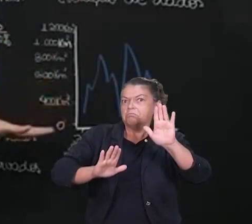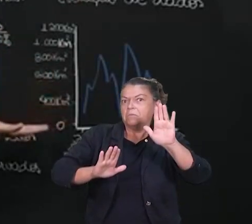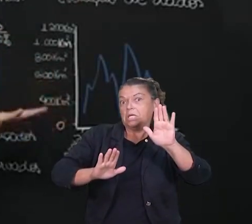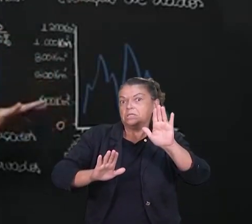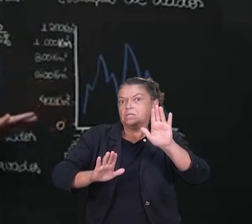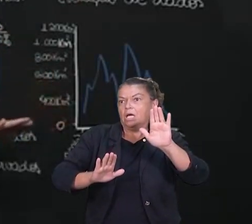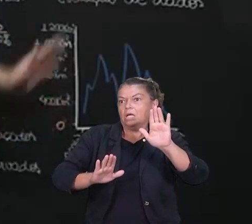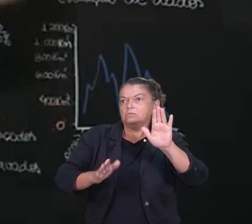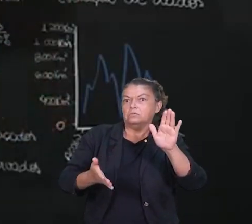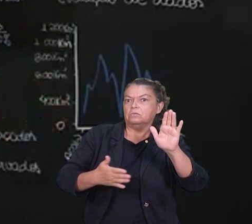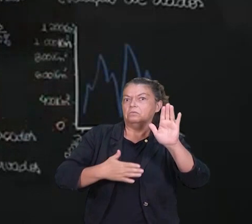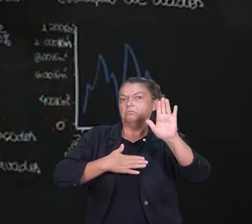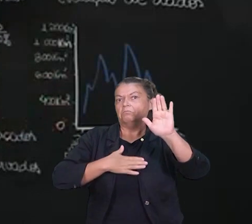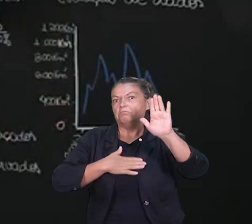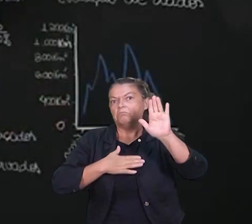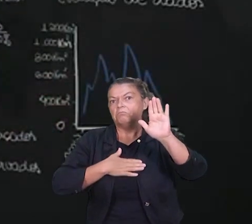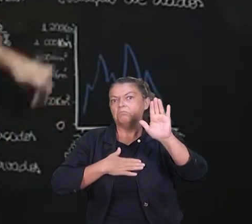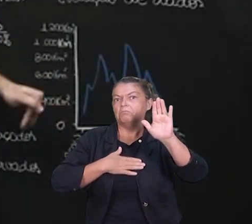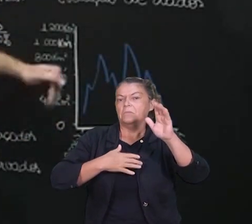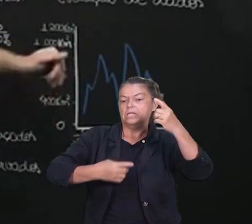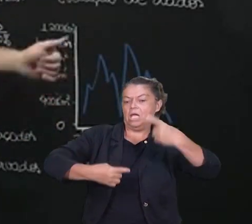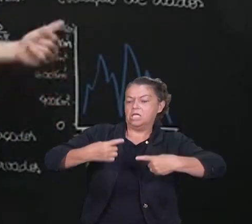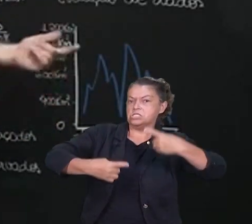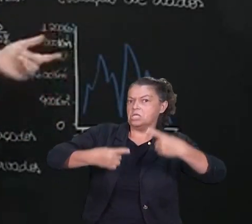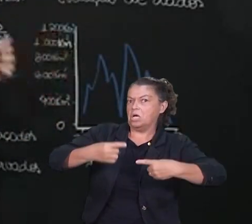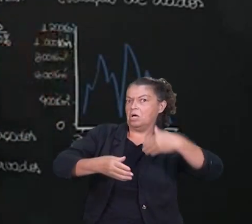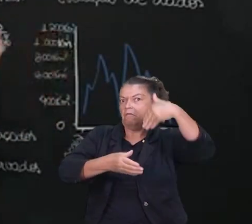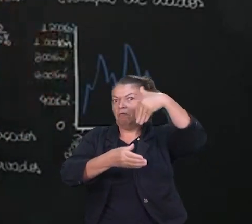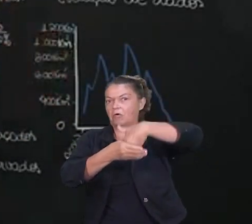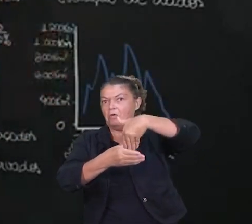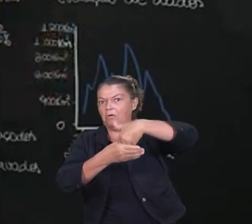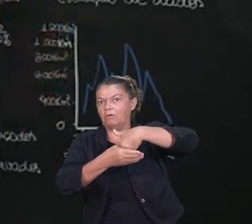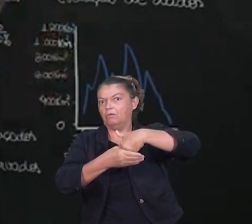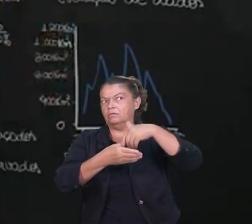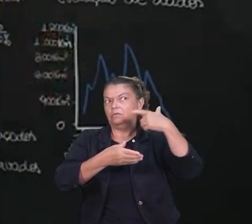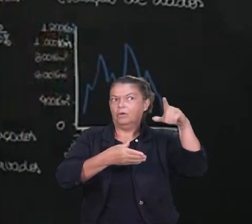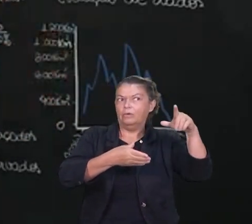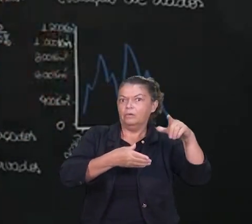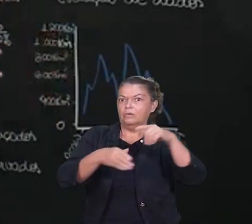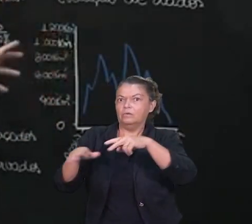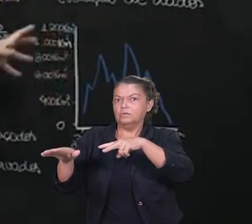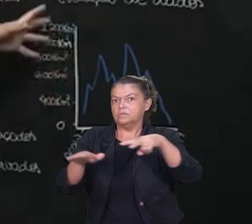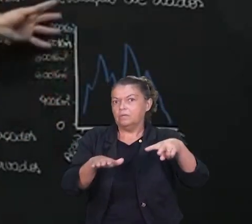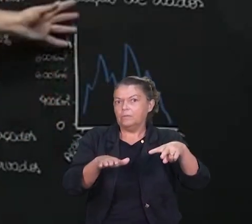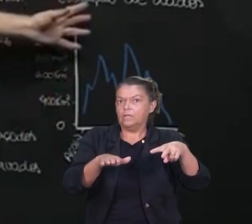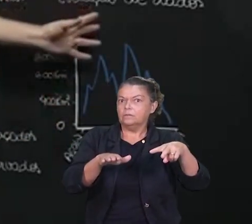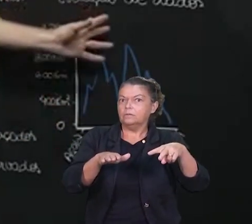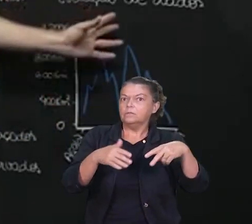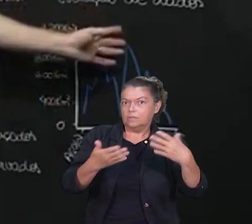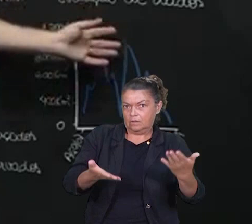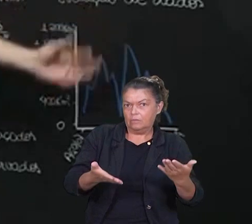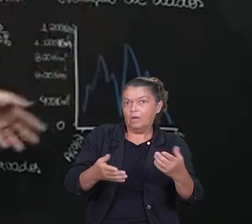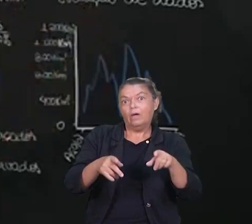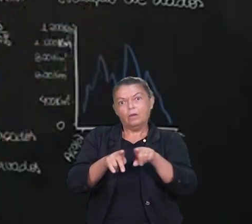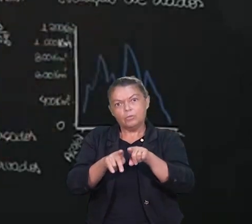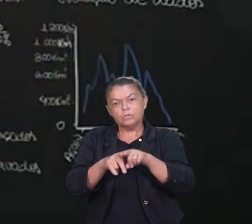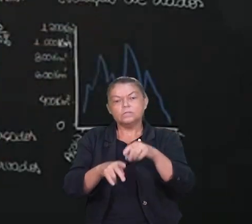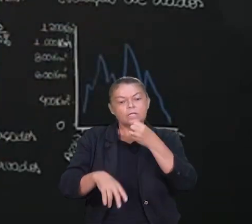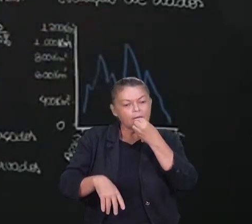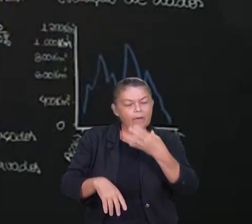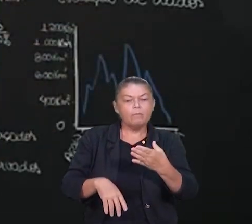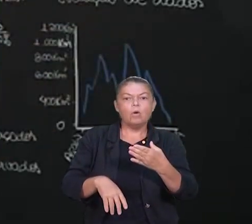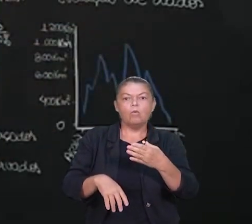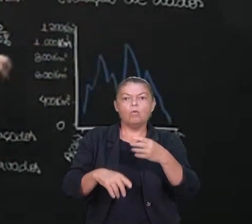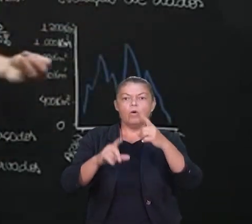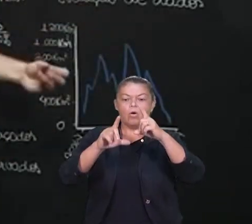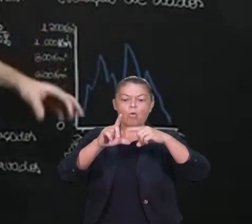candidato X ele teve tantos por cento, agora ele tem menos, na outra semana ele vai ter mais. Isso vai servir o gráfico de linha, vai